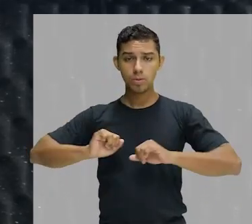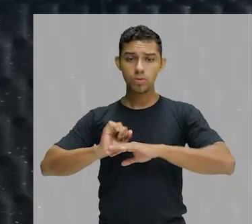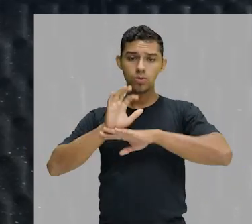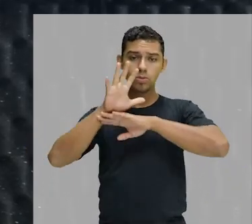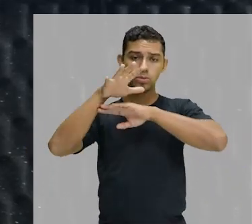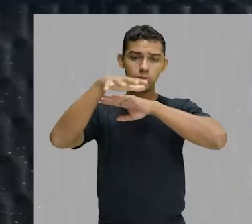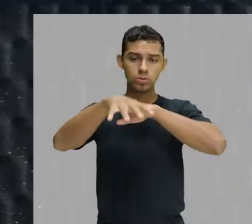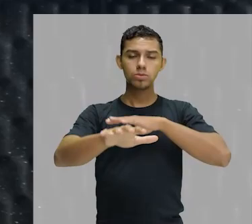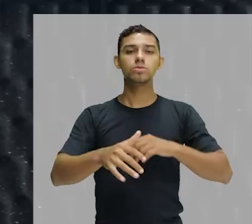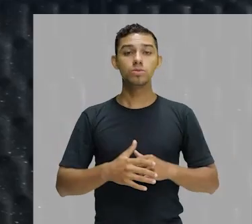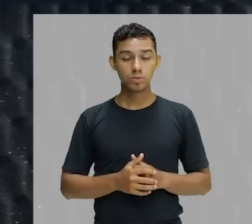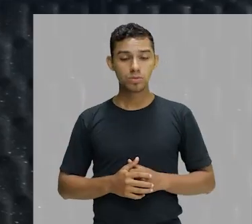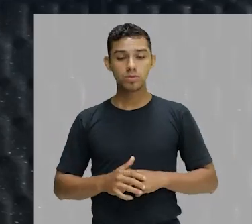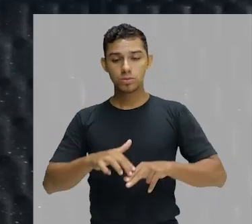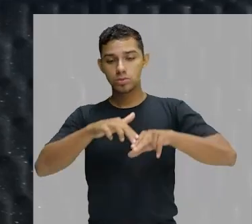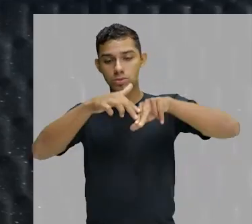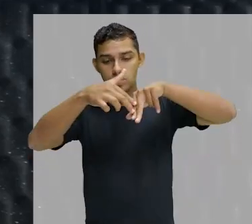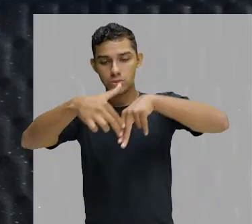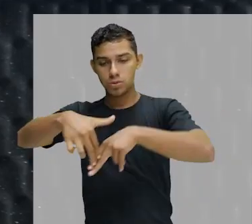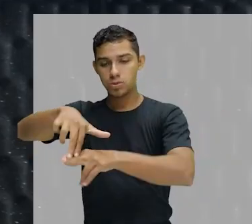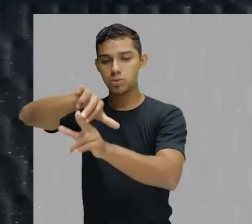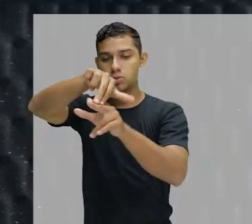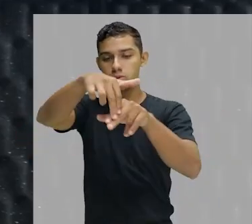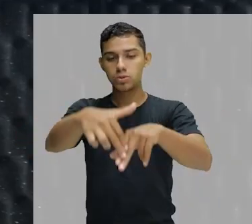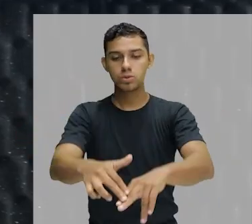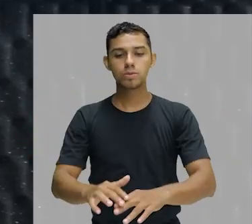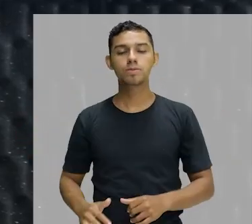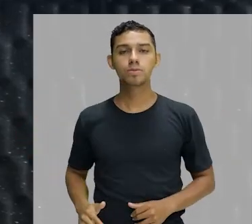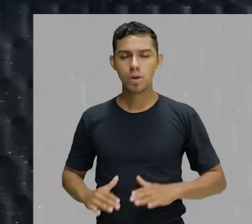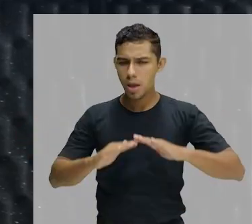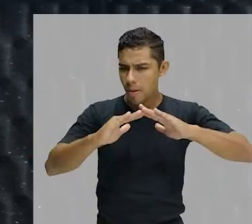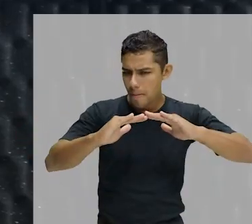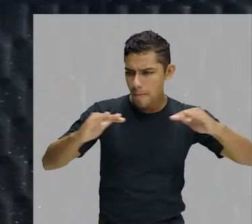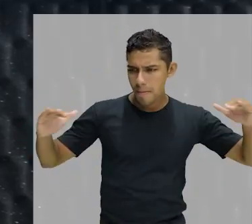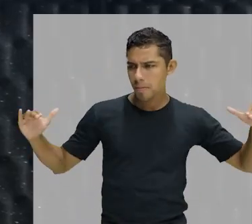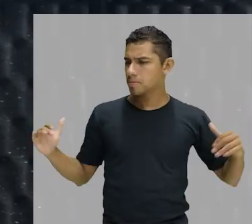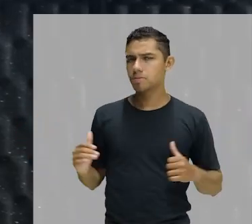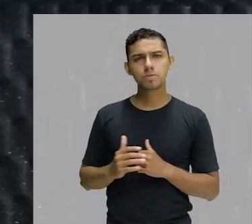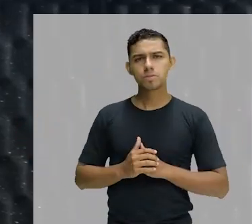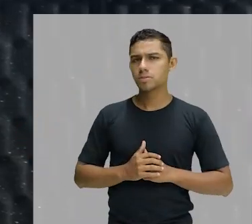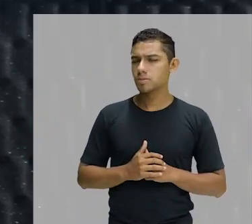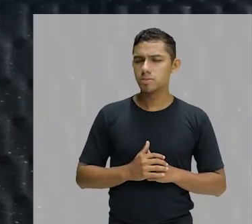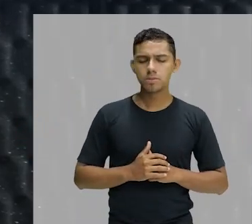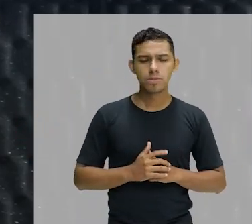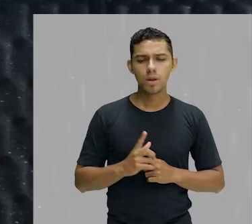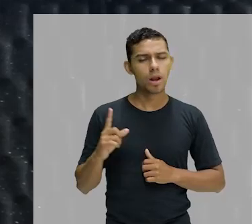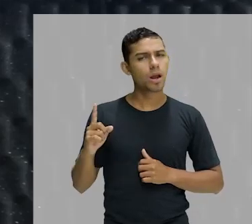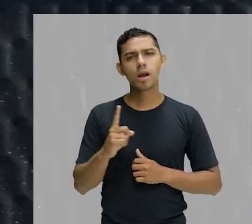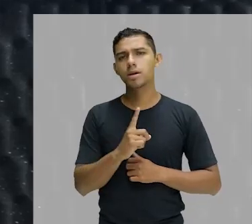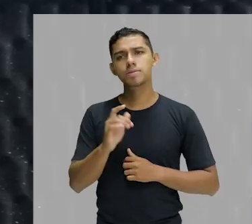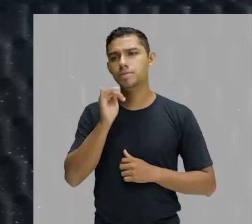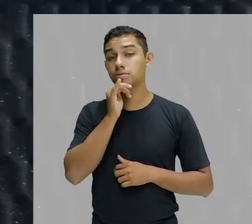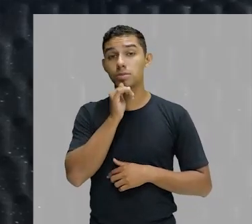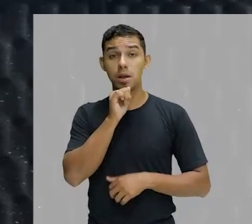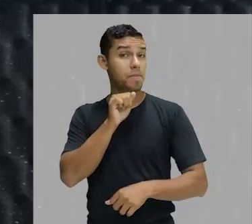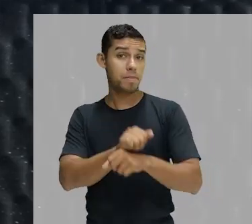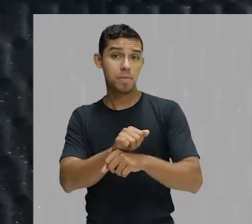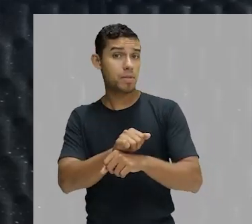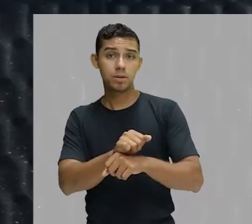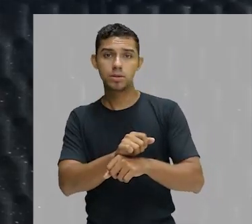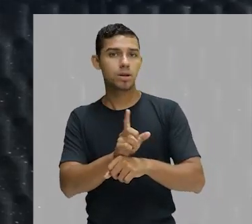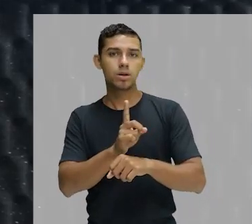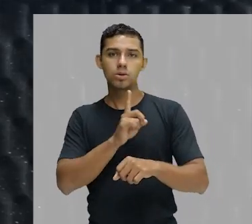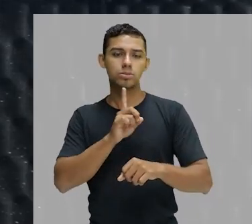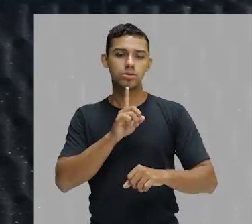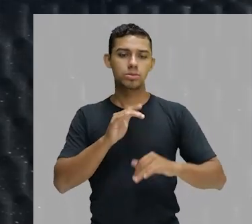da sua prancha. Está em cima de uma base que ela é o quê? Ela não está ali, ela não está ali fixa, né? Ela